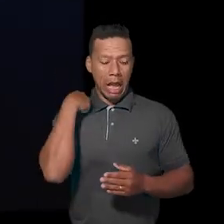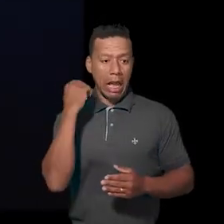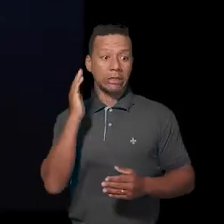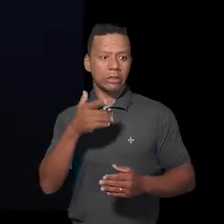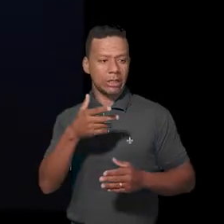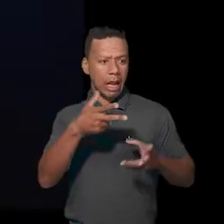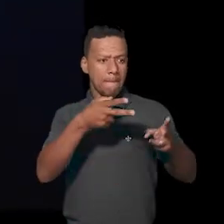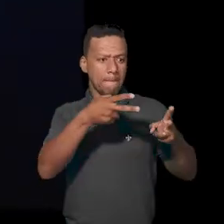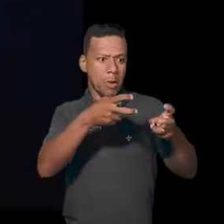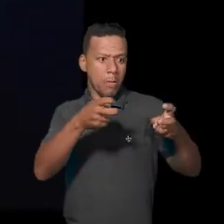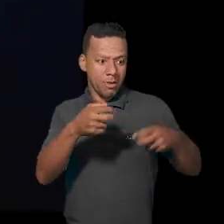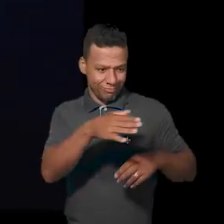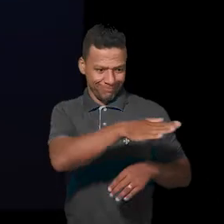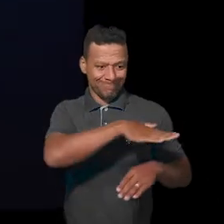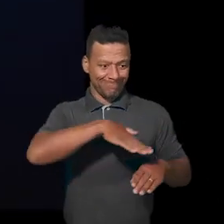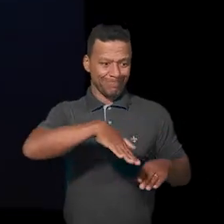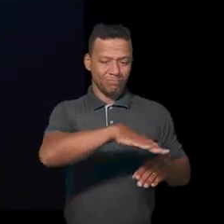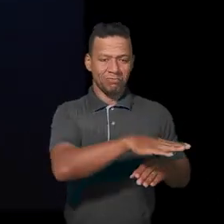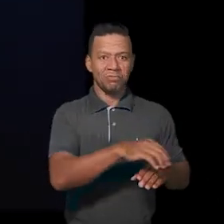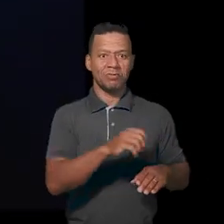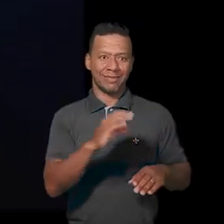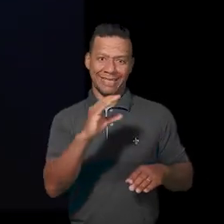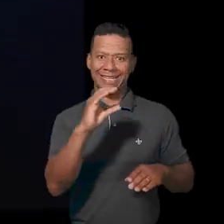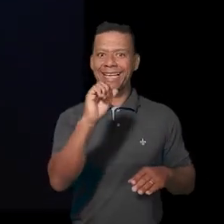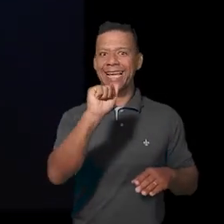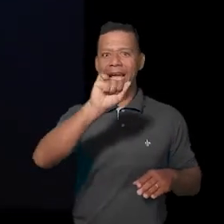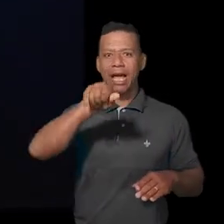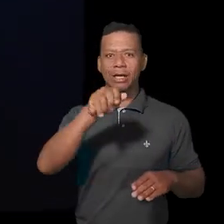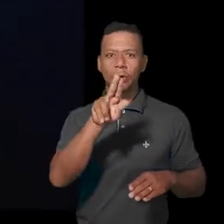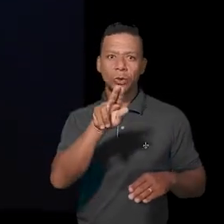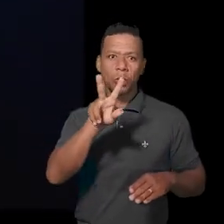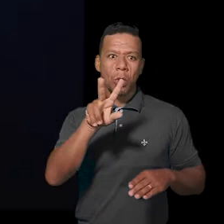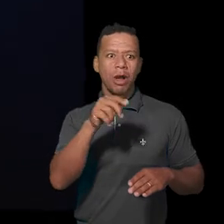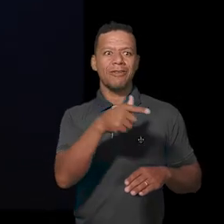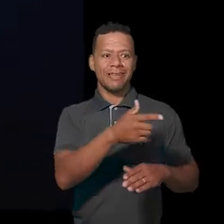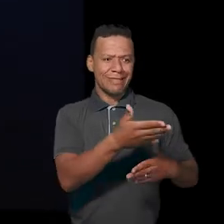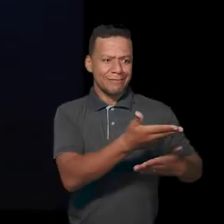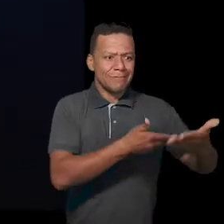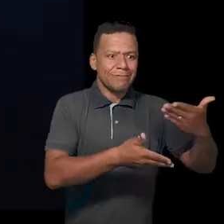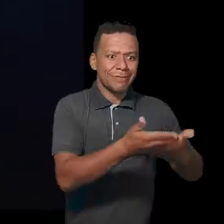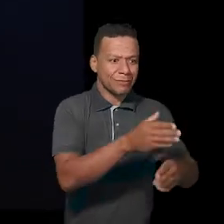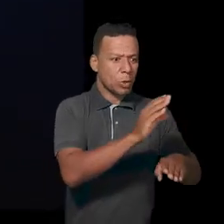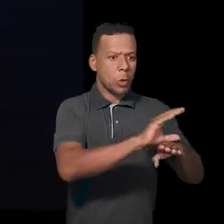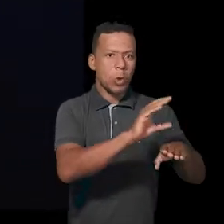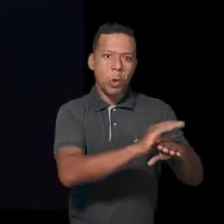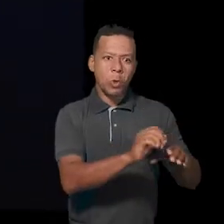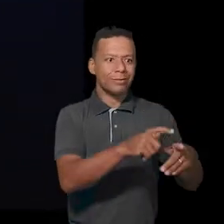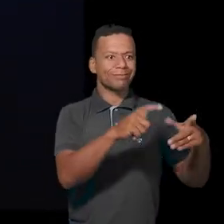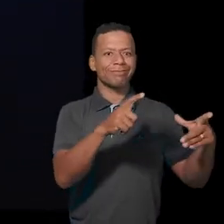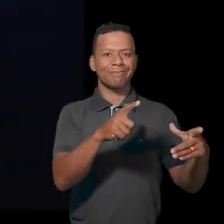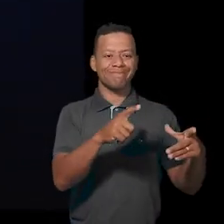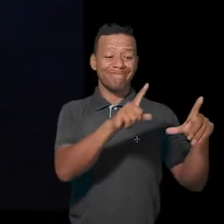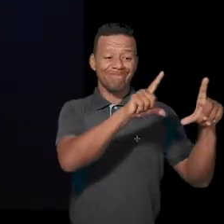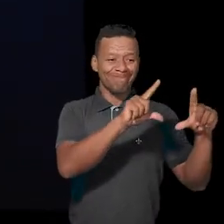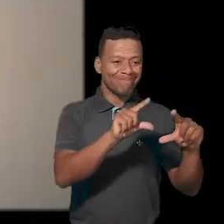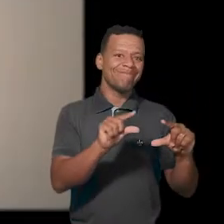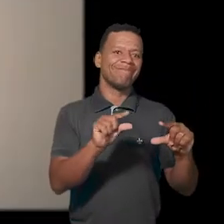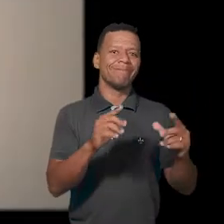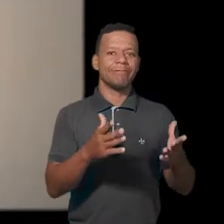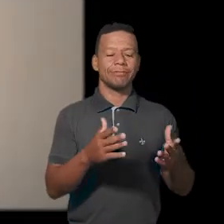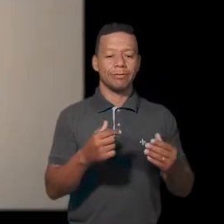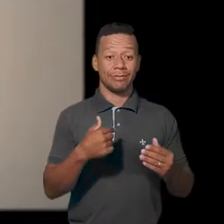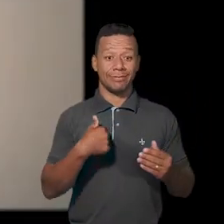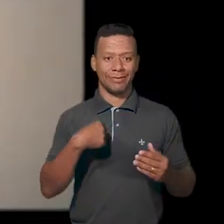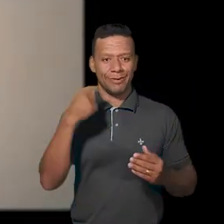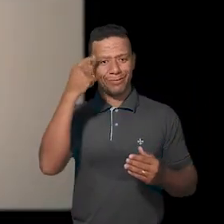sobre o Cajuve, sobre o espaço, de como ele era um espaço de troca, com vários tipos de curso, tananã, já não era tão real. Eu